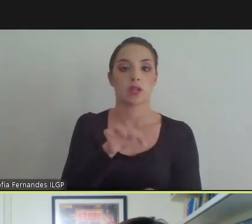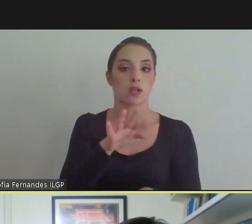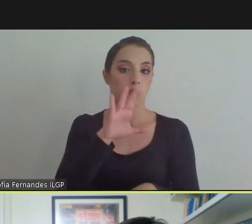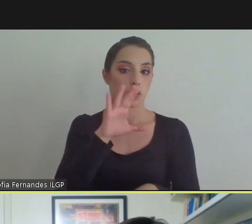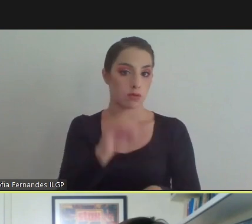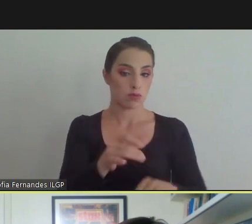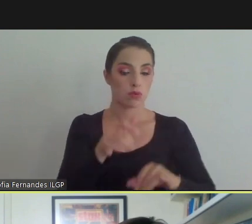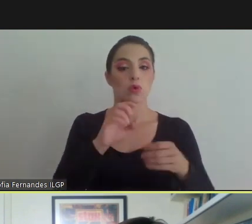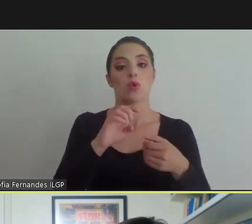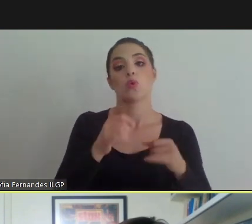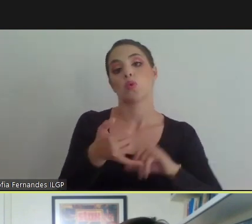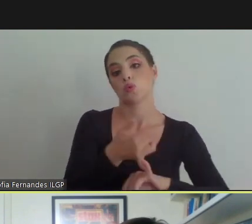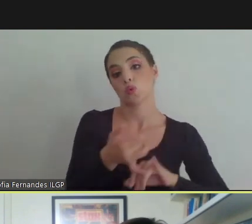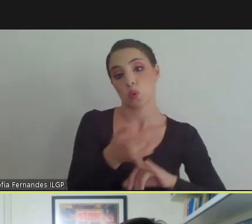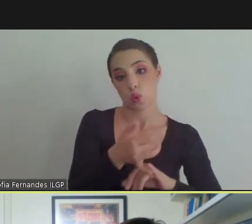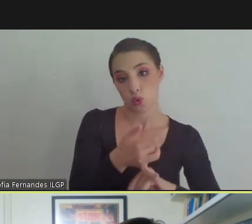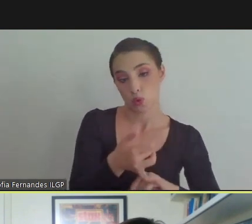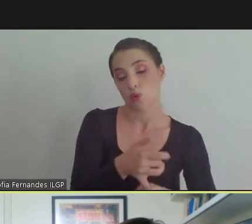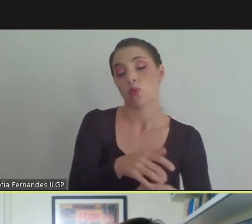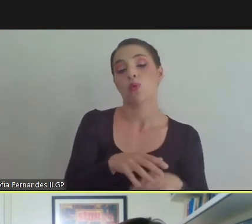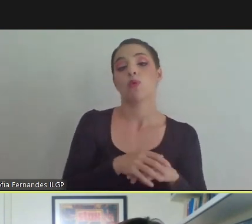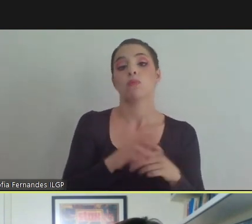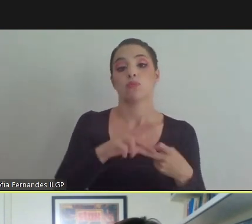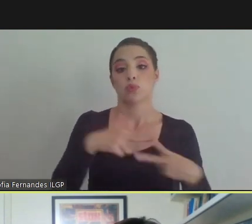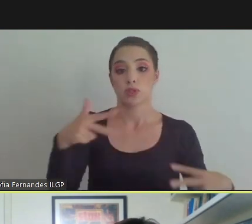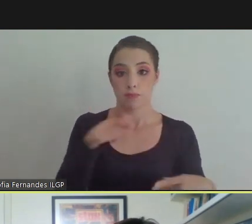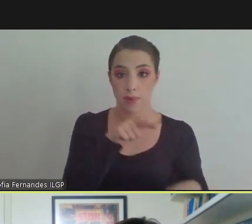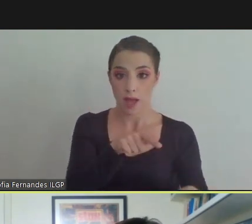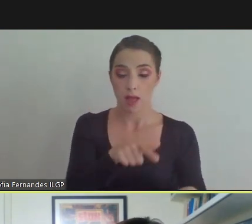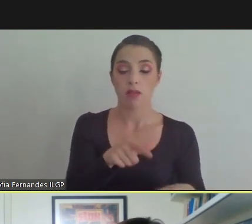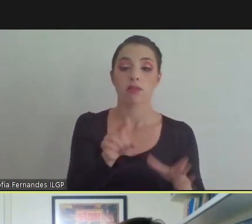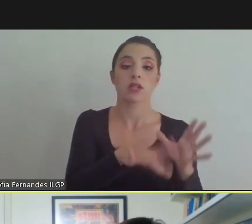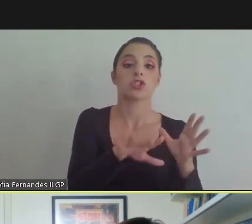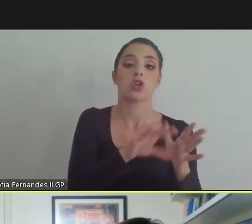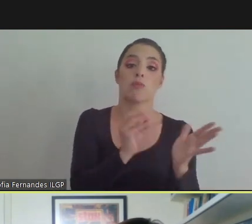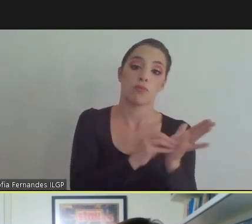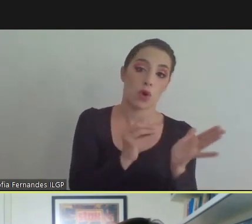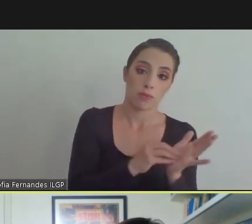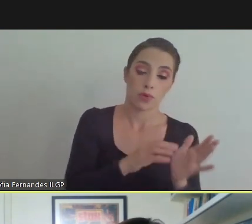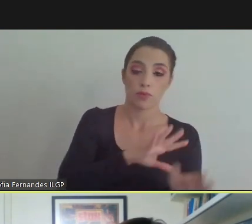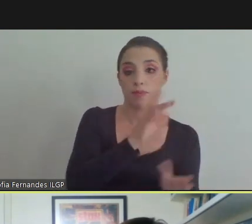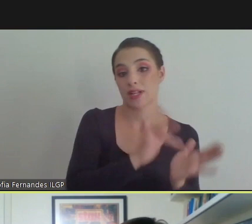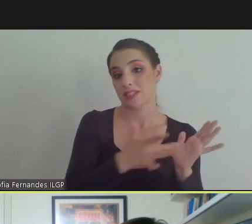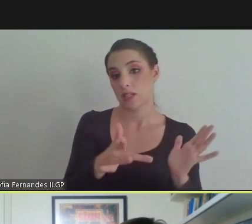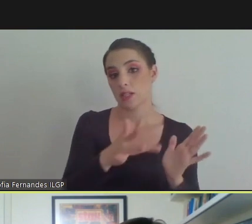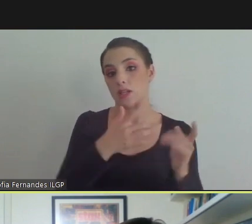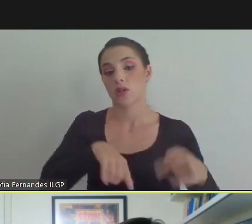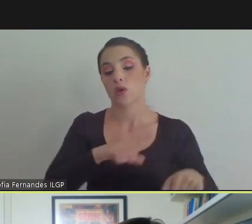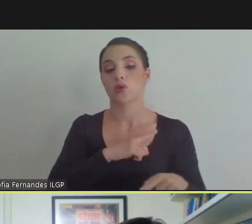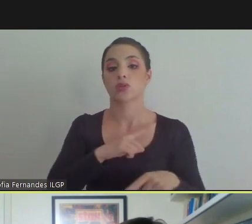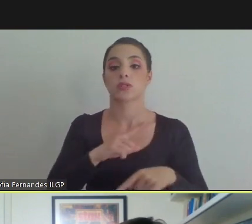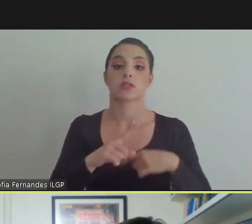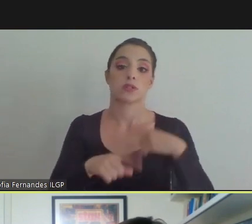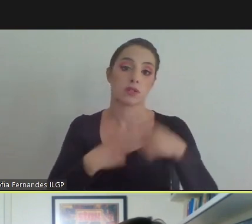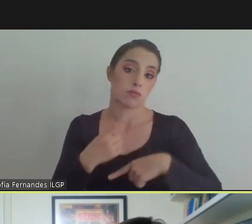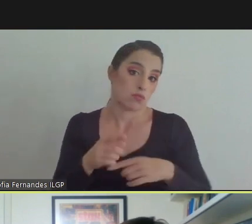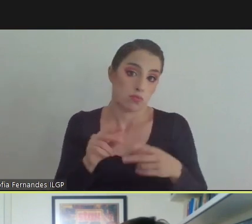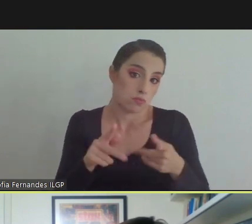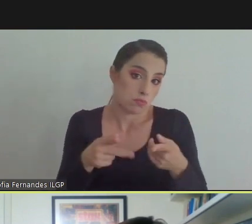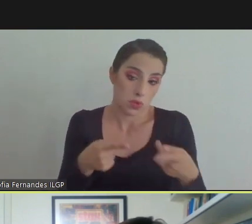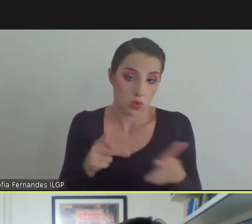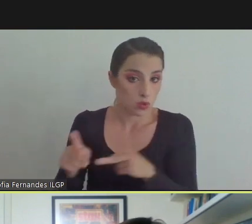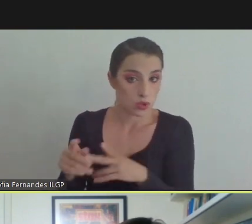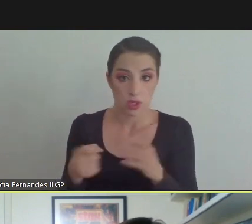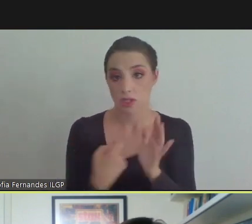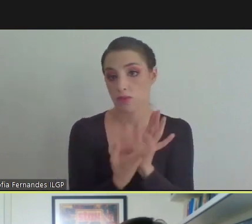das regiões mais pobres do Brasil, e a gente aplicou essa metodologia nesses projetos que tinham temas variados, e todos